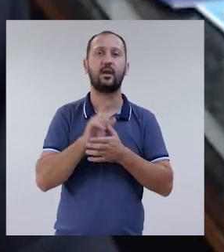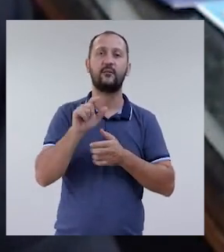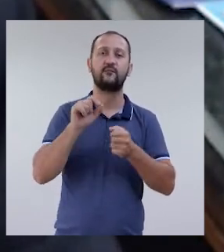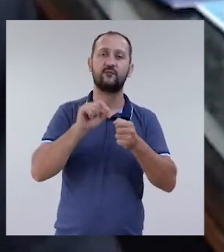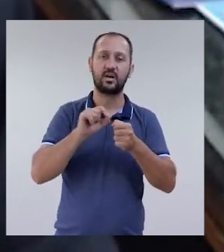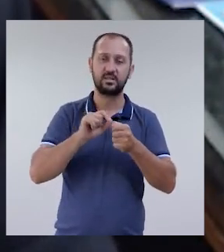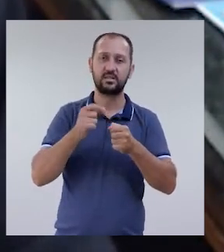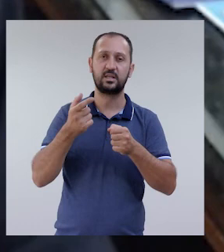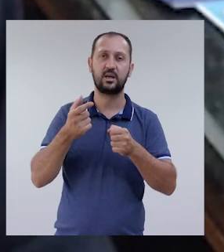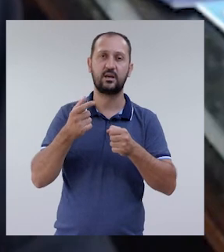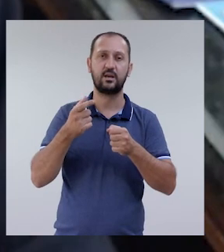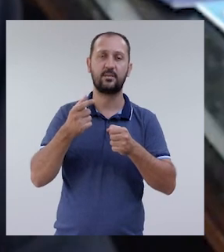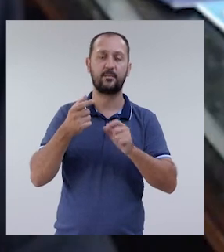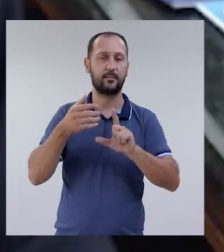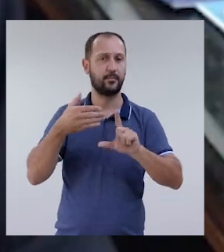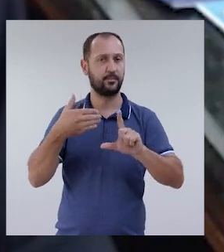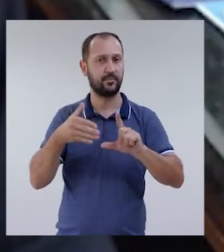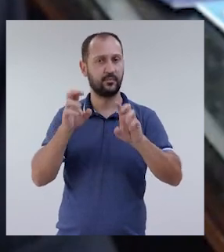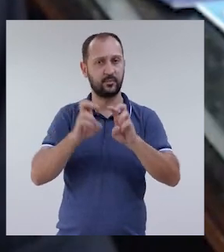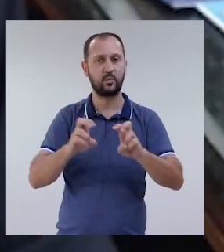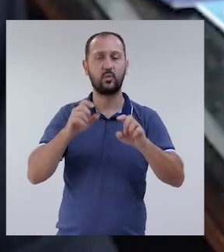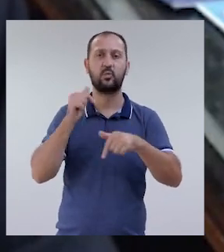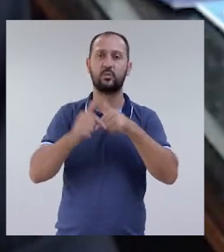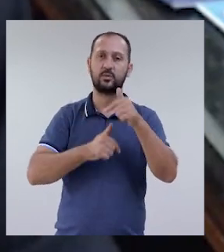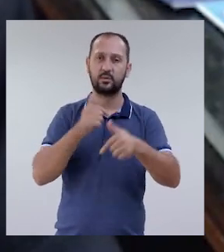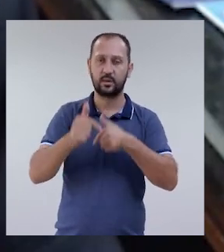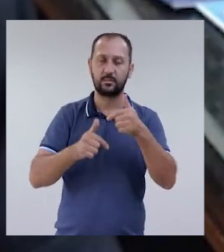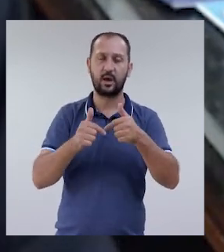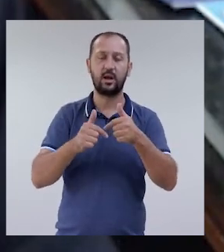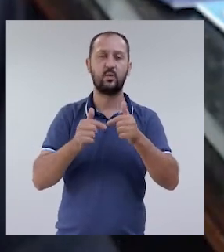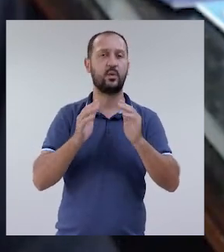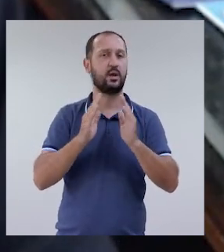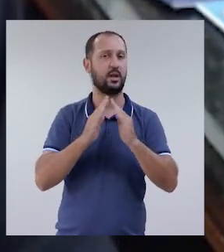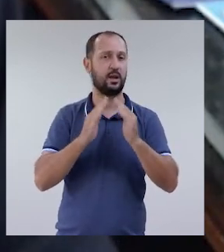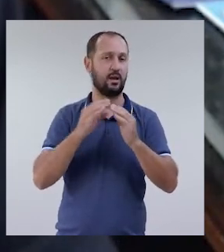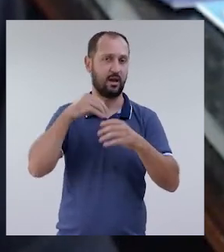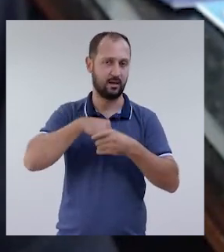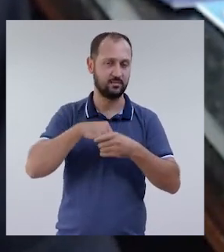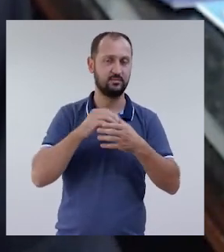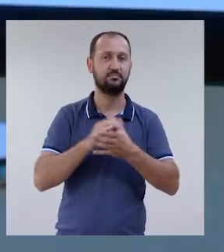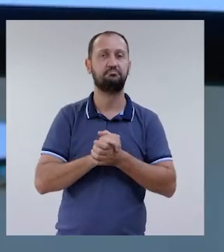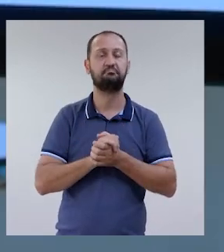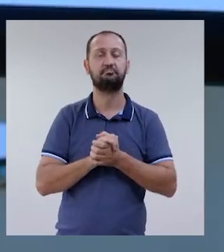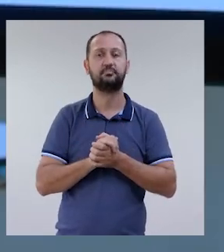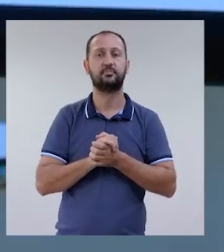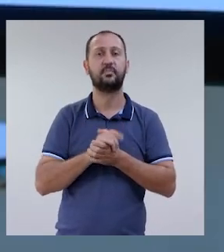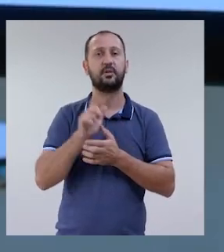a realização de audiência por videoconferência, o trabalho home office,